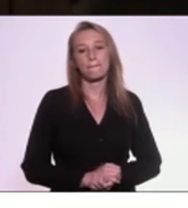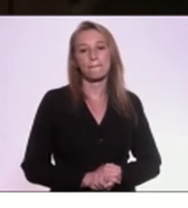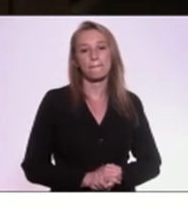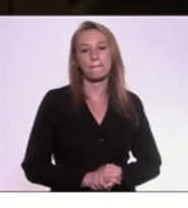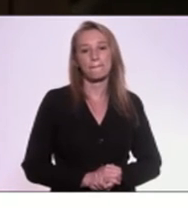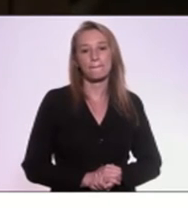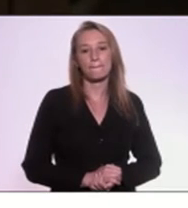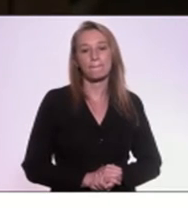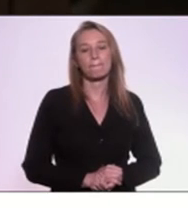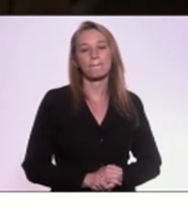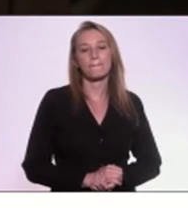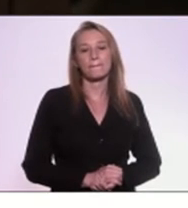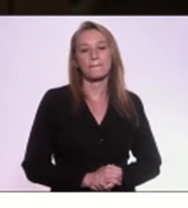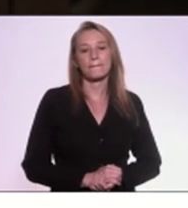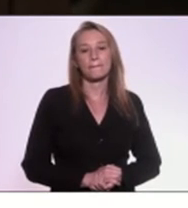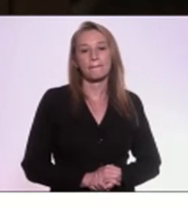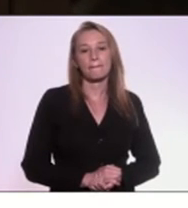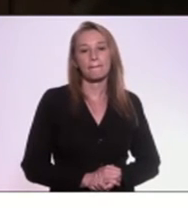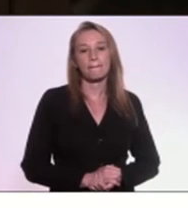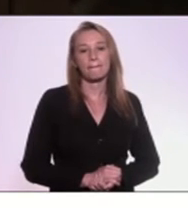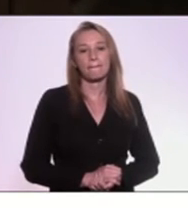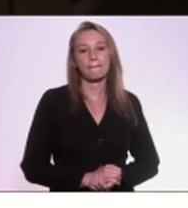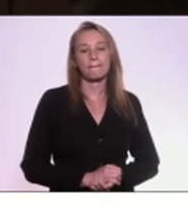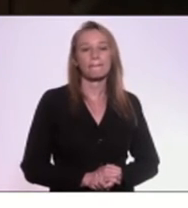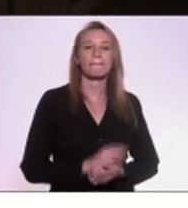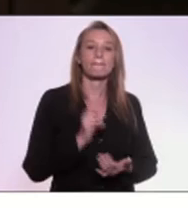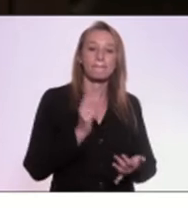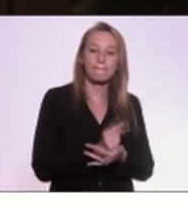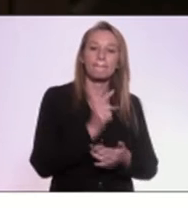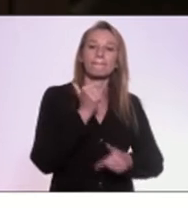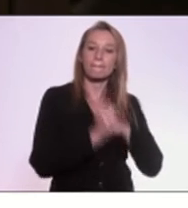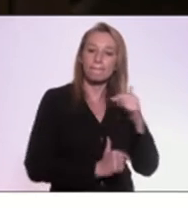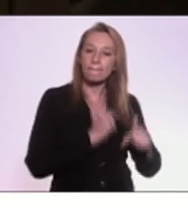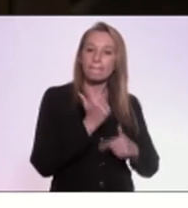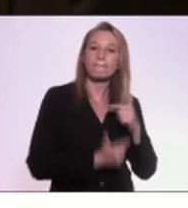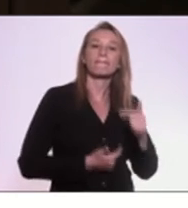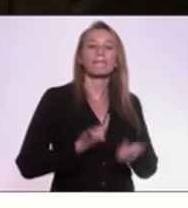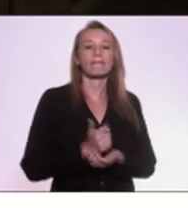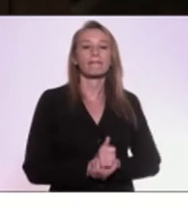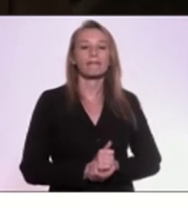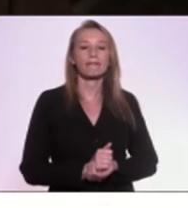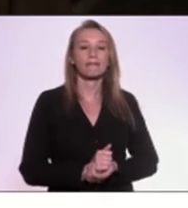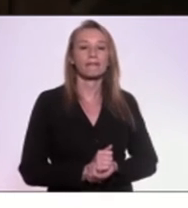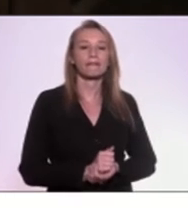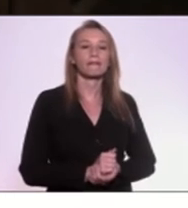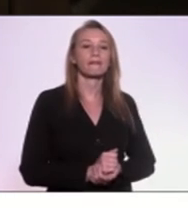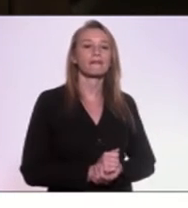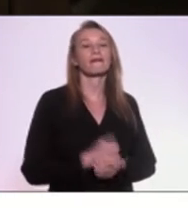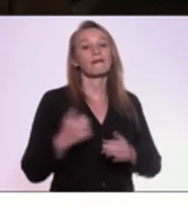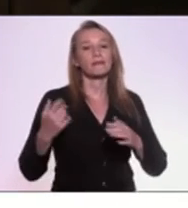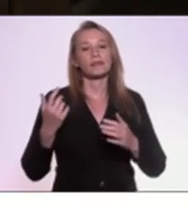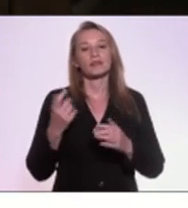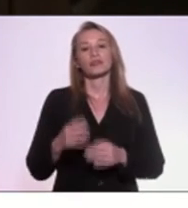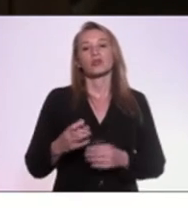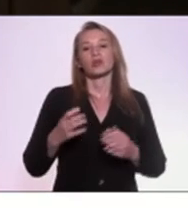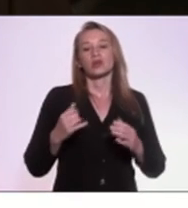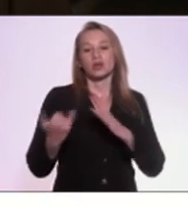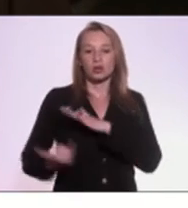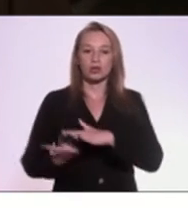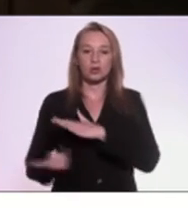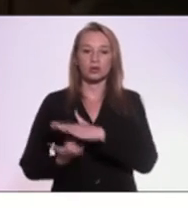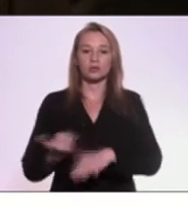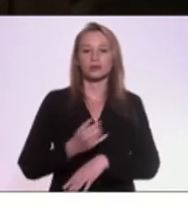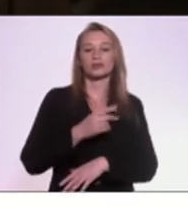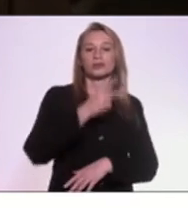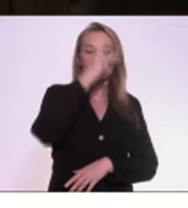bravamente resistindo, se reafirmando, apesar das chuvas e das trovoadas, como uma instituição científica, acadêmica de formação